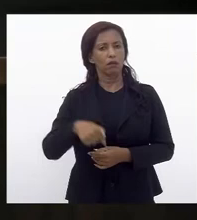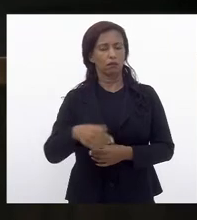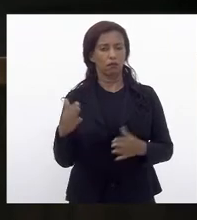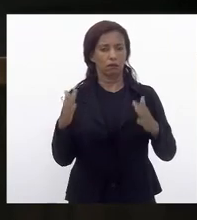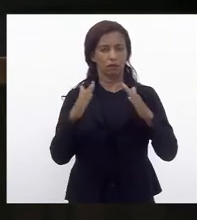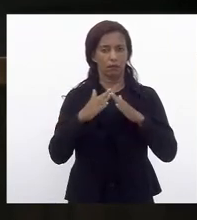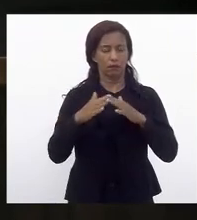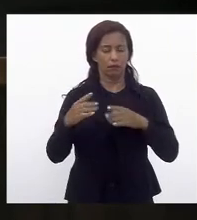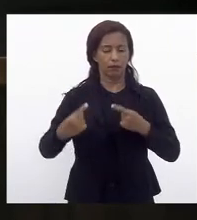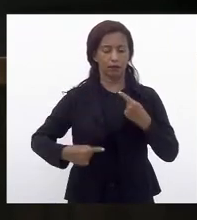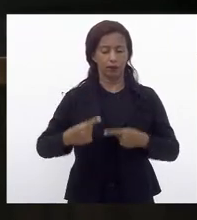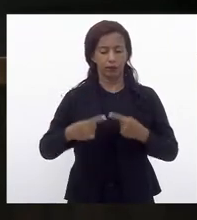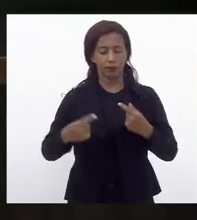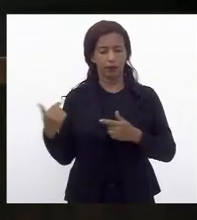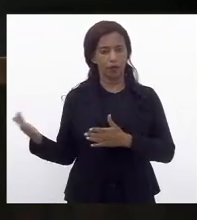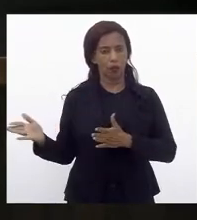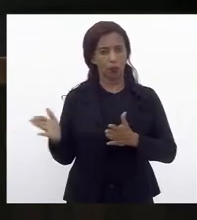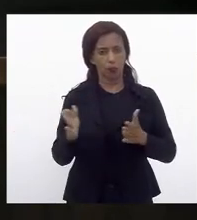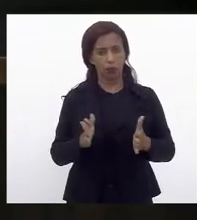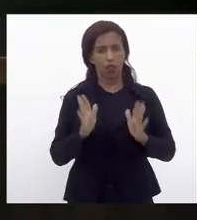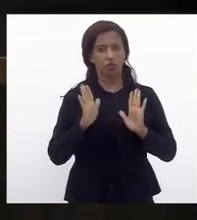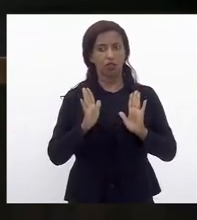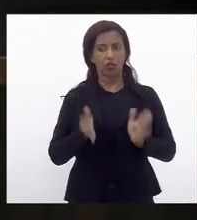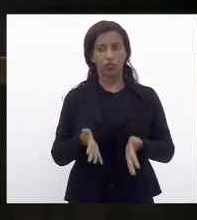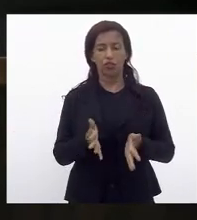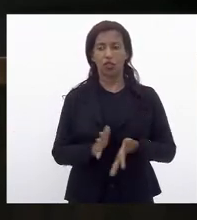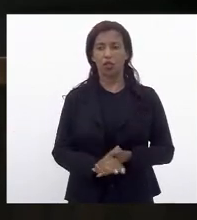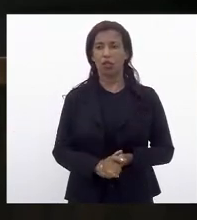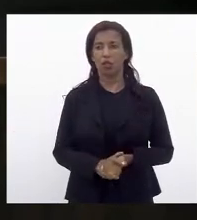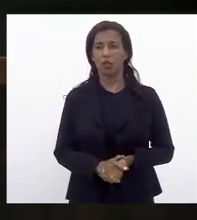casa. É um debate que a gente vinha já